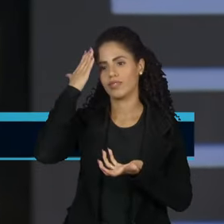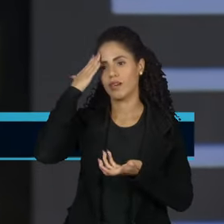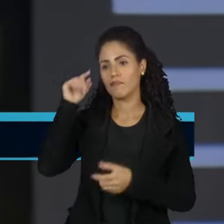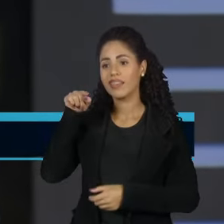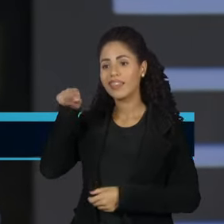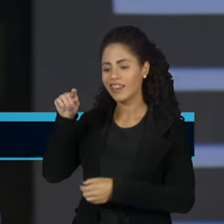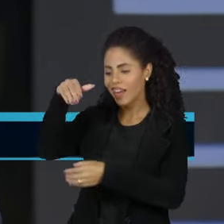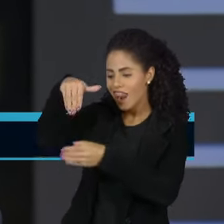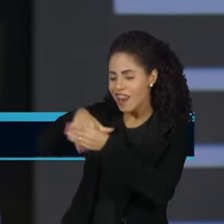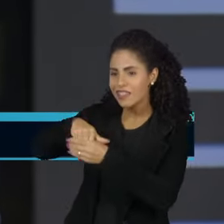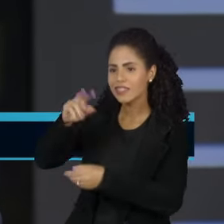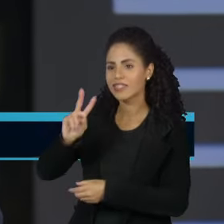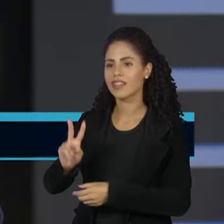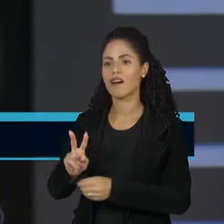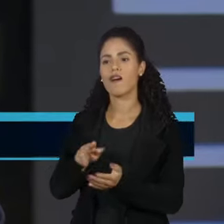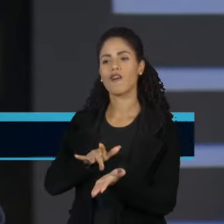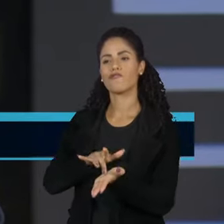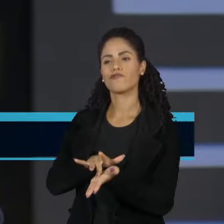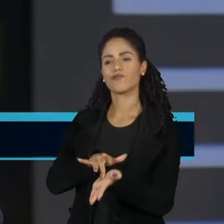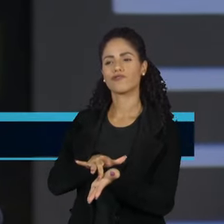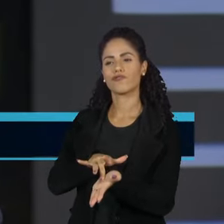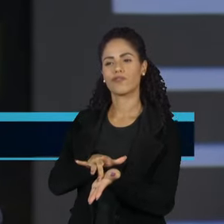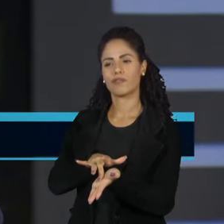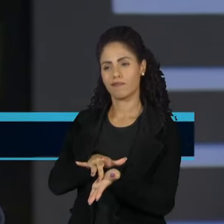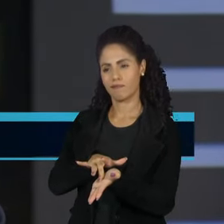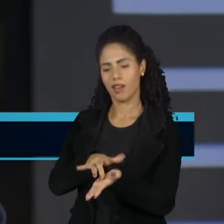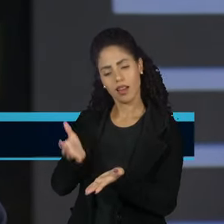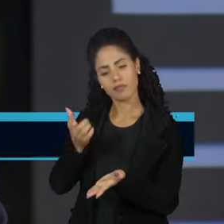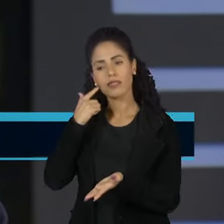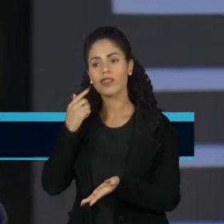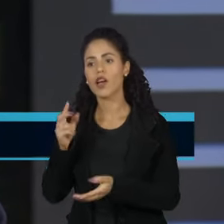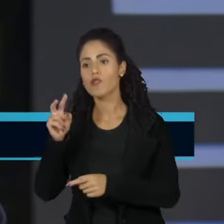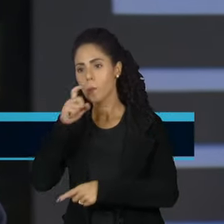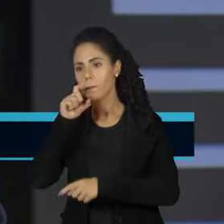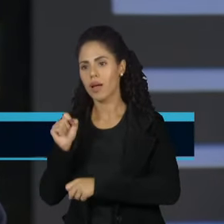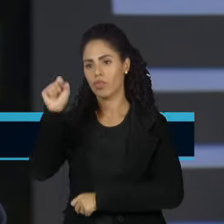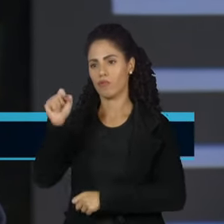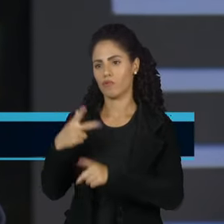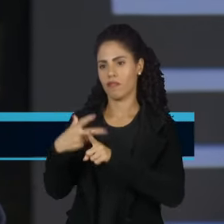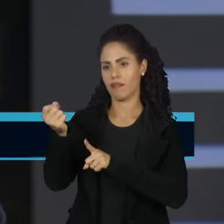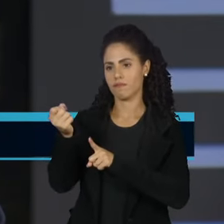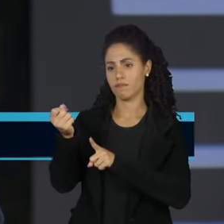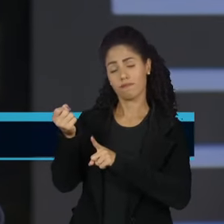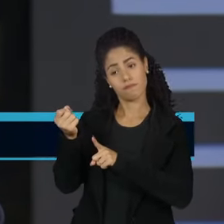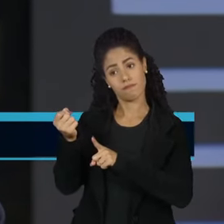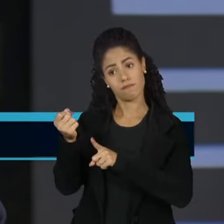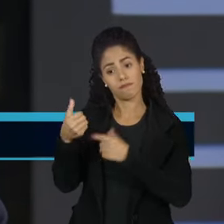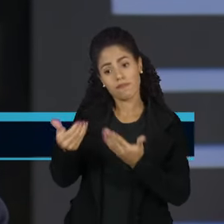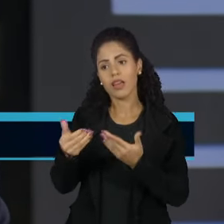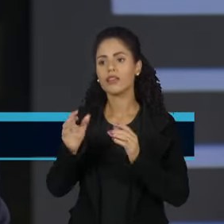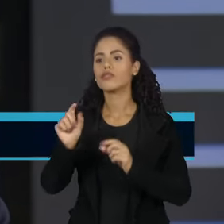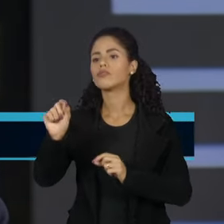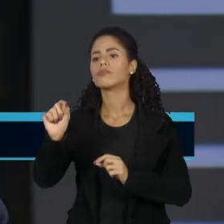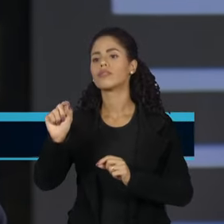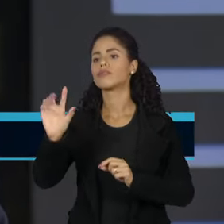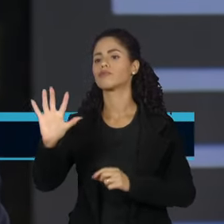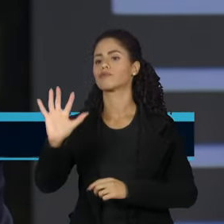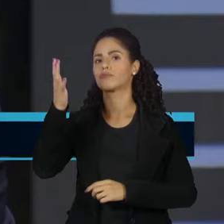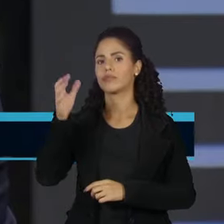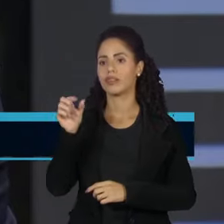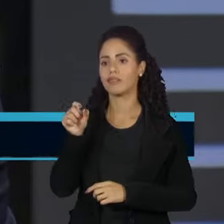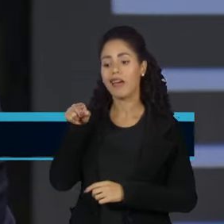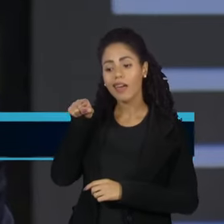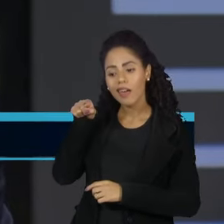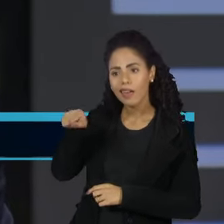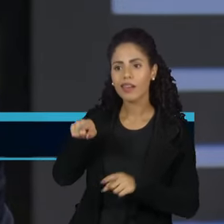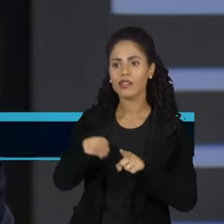uma eleição de fachada, que já estava toda preparada para que o Maduro ganhasse. Mas acho que o Danilo falou é o mais correto. O que acontece? Não só a